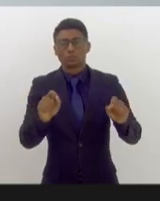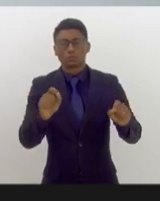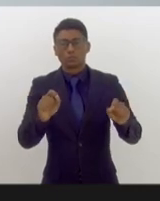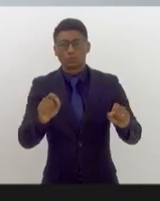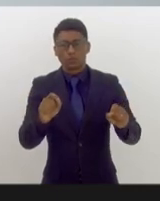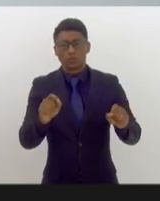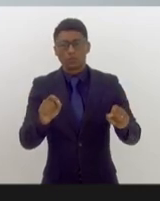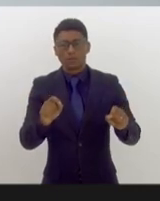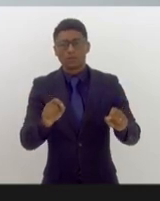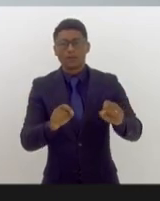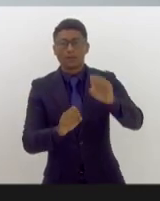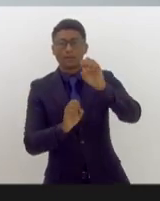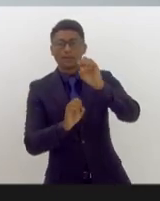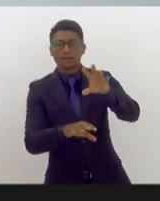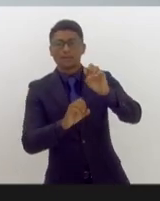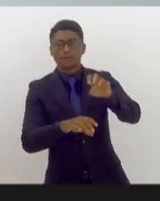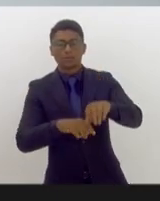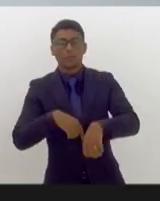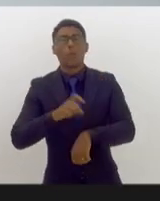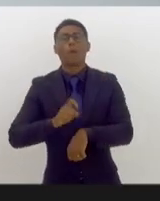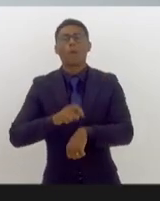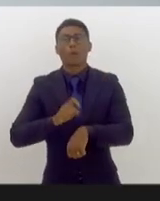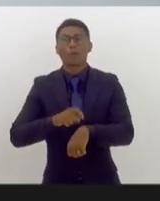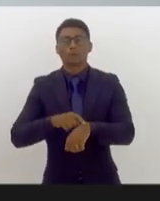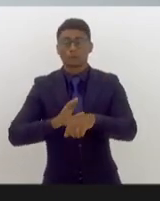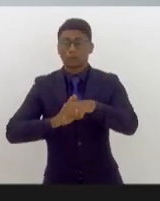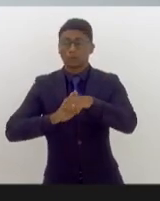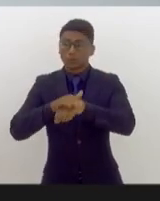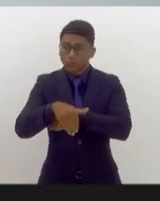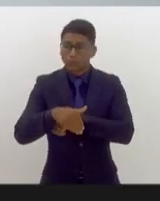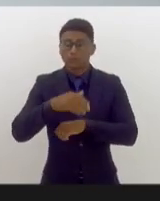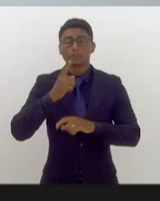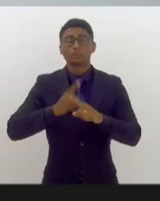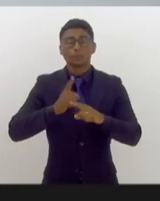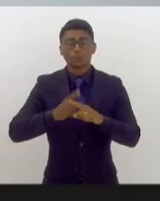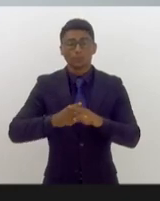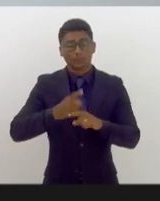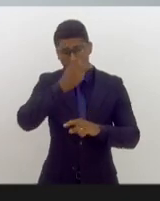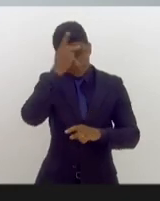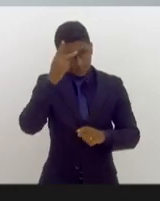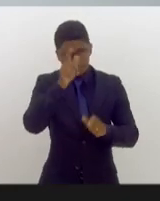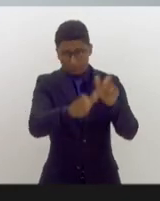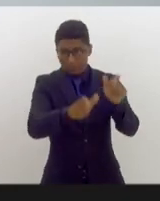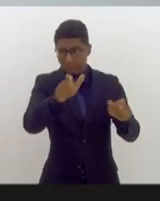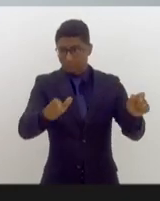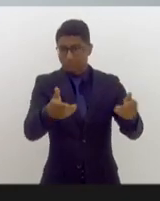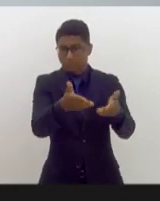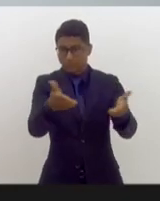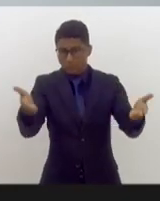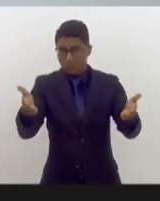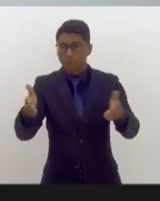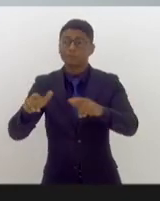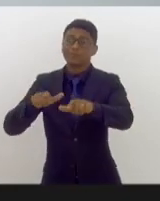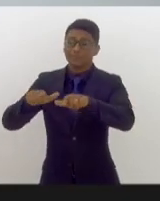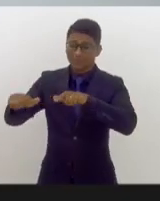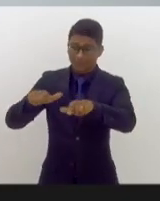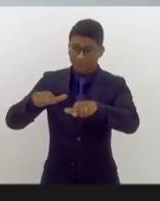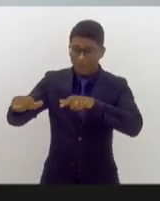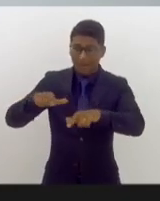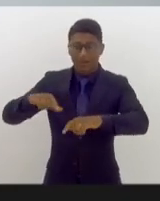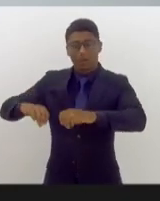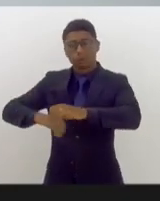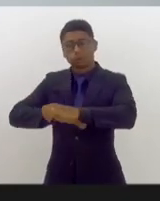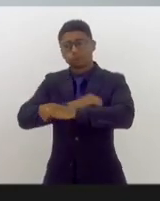no ensino noturno, porque são trabalhadores que estudam. E o que a gente vem observando é